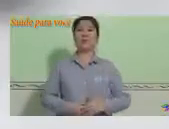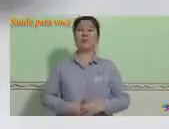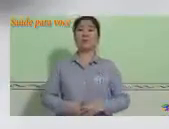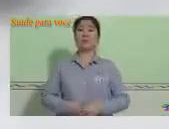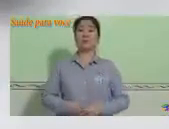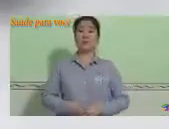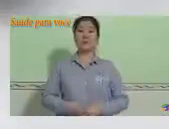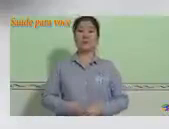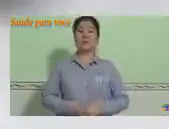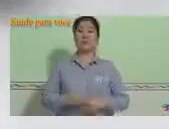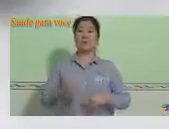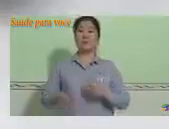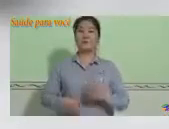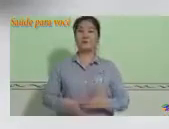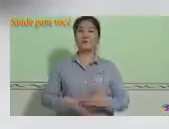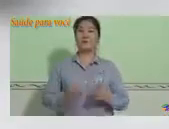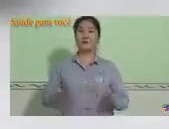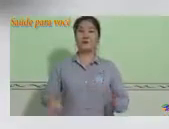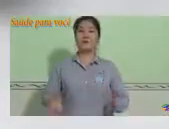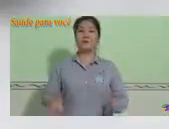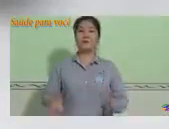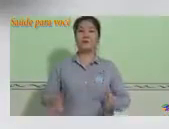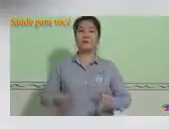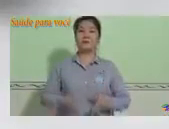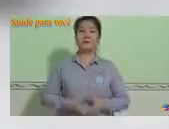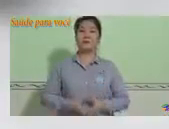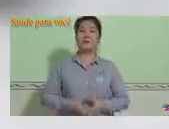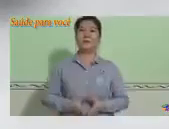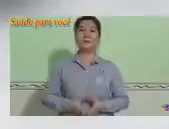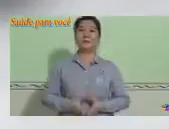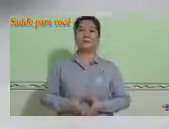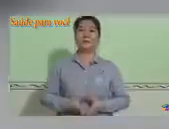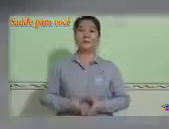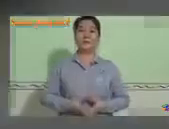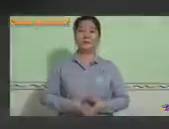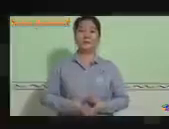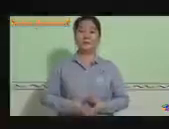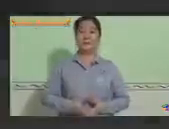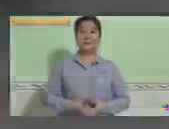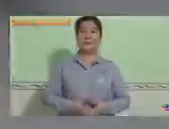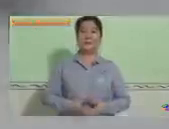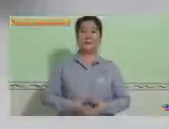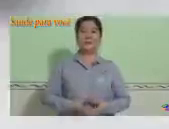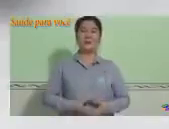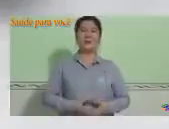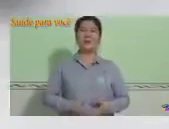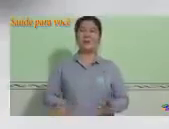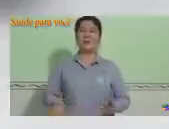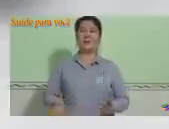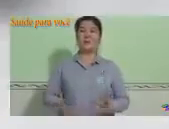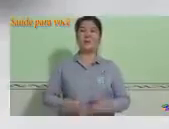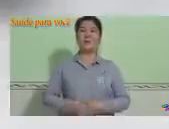2. Além disso, vírgula, ela é importante para prevenir doenças cardiovasculares e diminuir o risco de desenvolvimento de câncer,